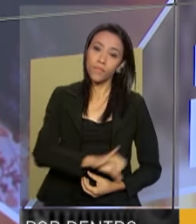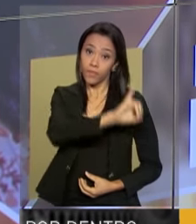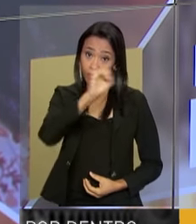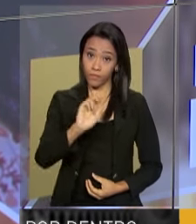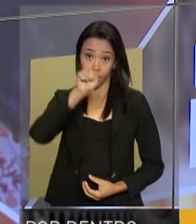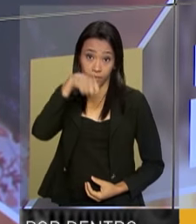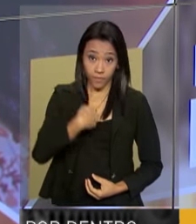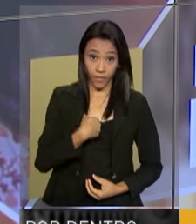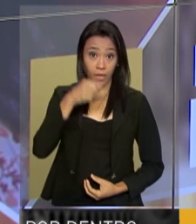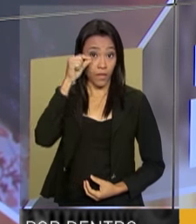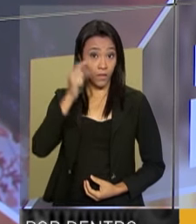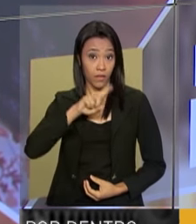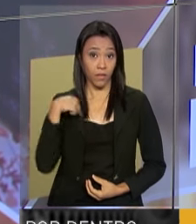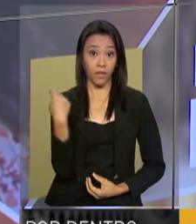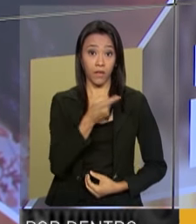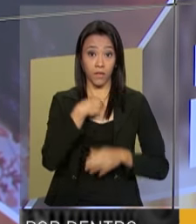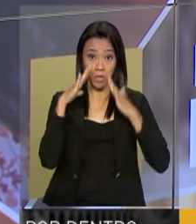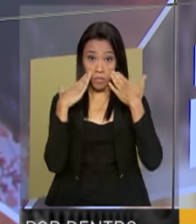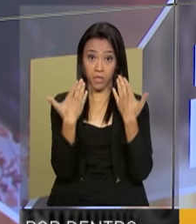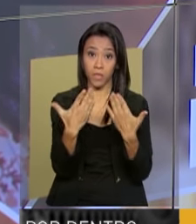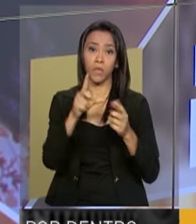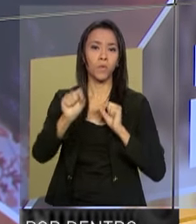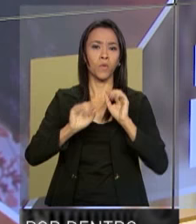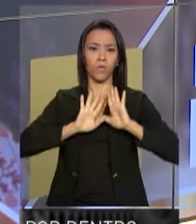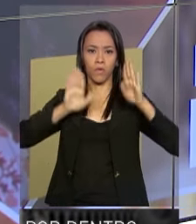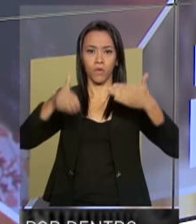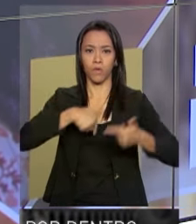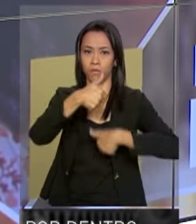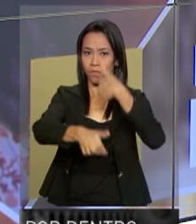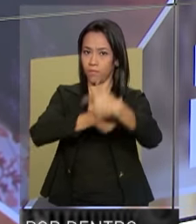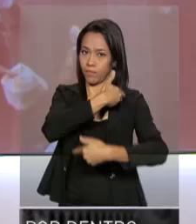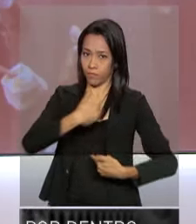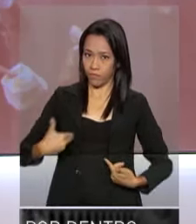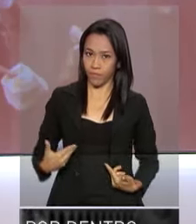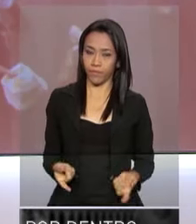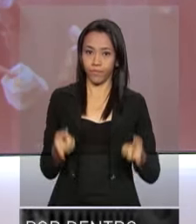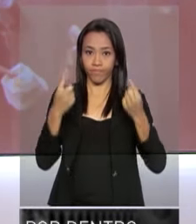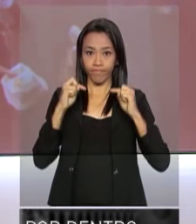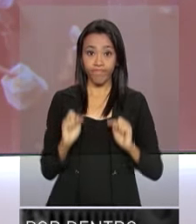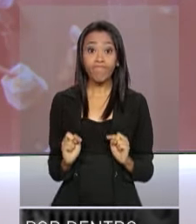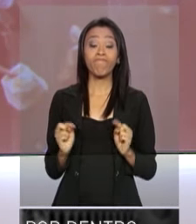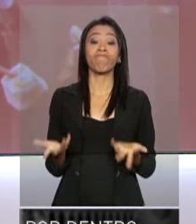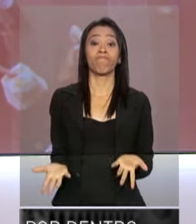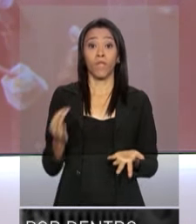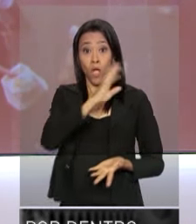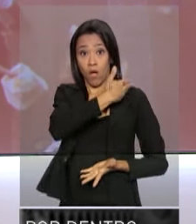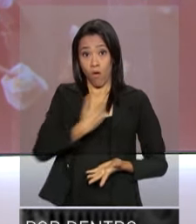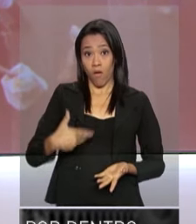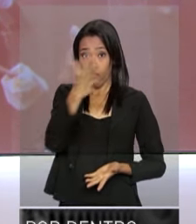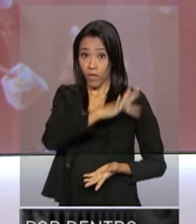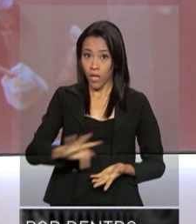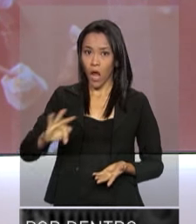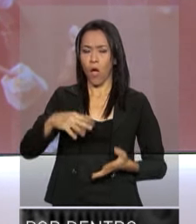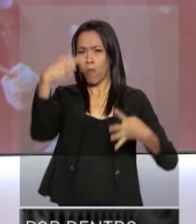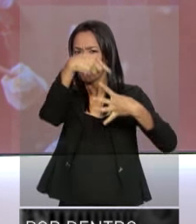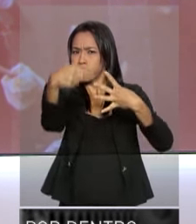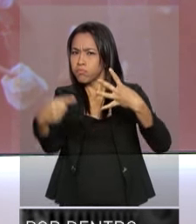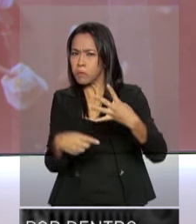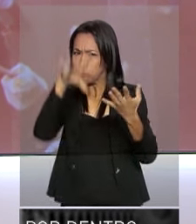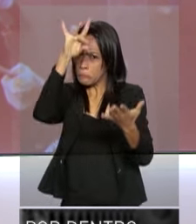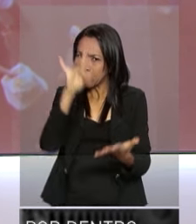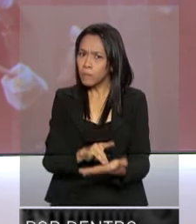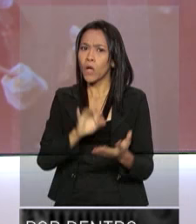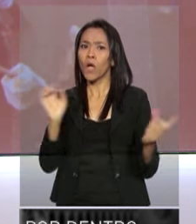Olá, eu sou Renata Corsini e esse é o programa Por Dentro do Governo. O governo federal toma medidas efetivas